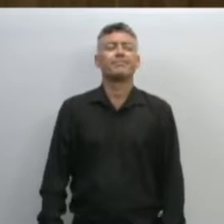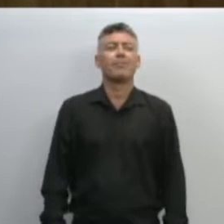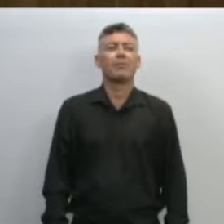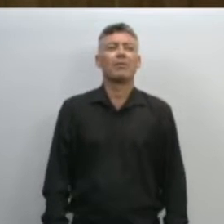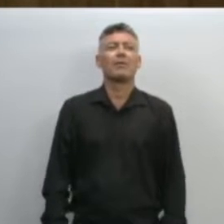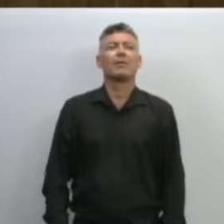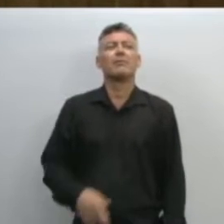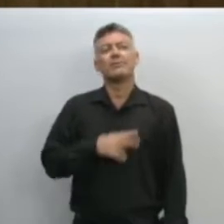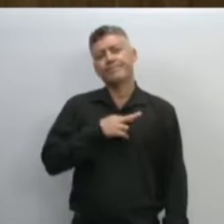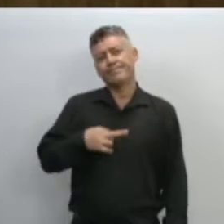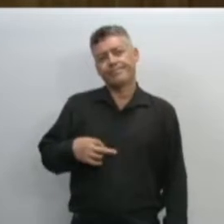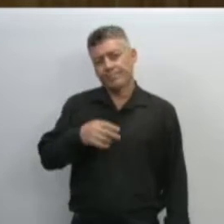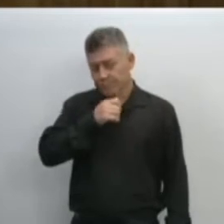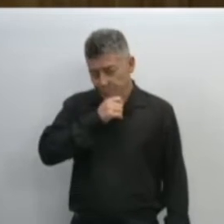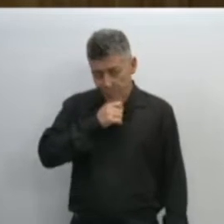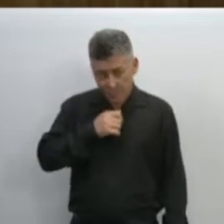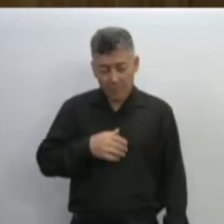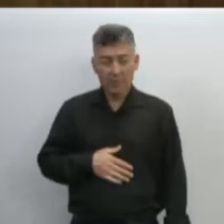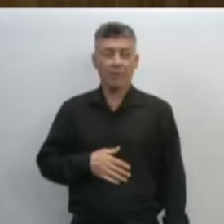Vereador Anderson,